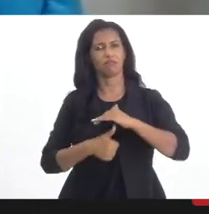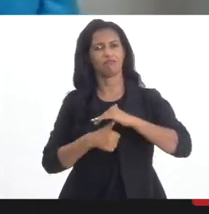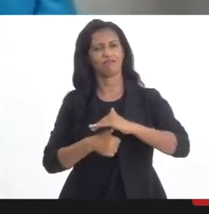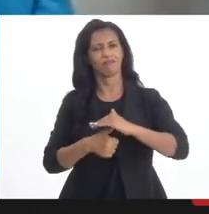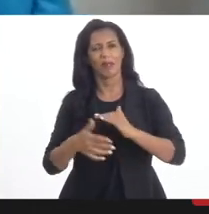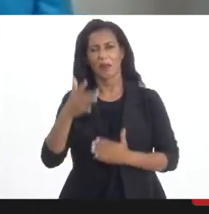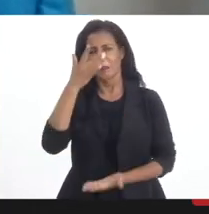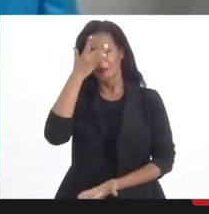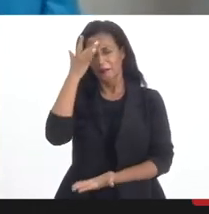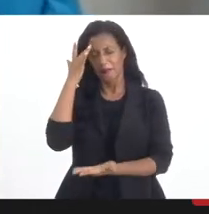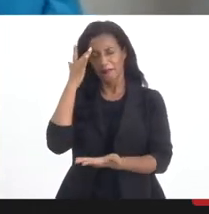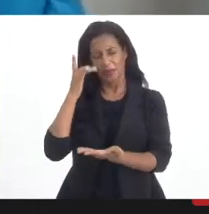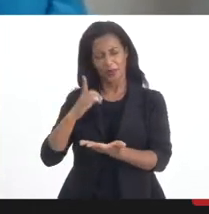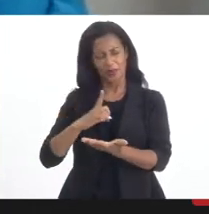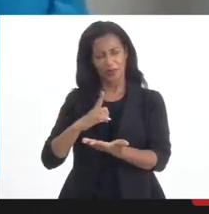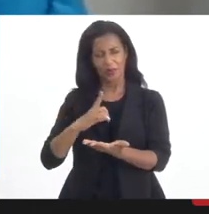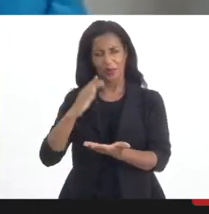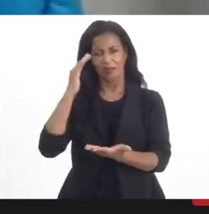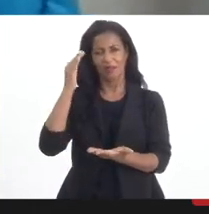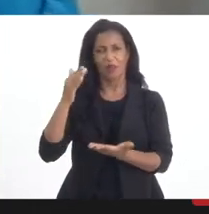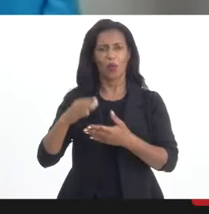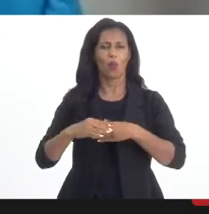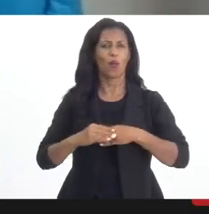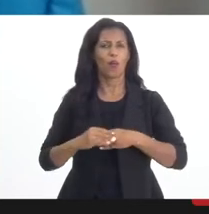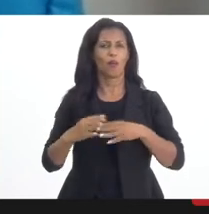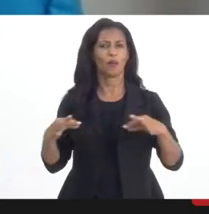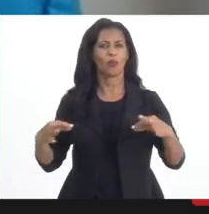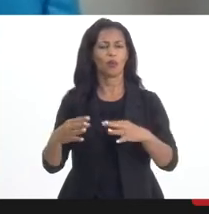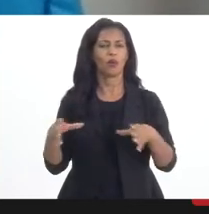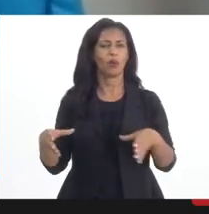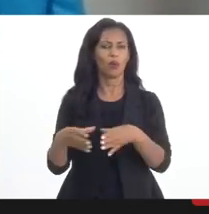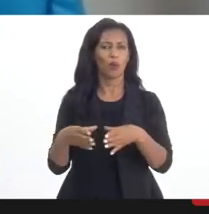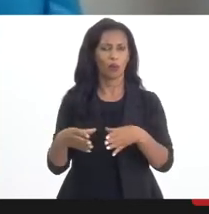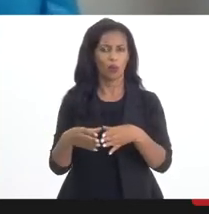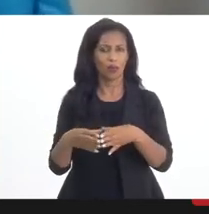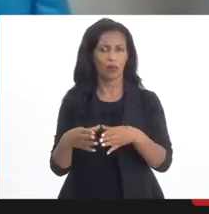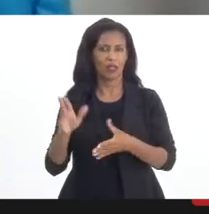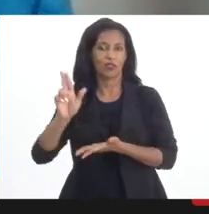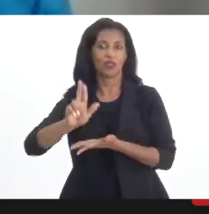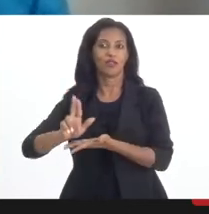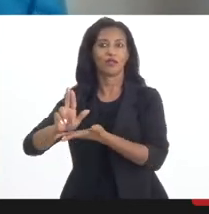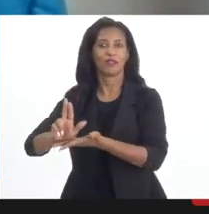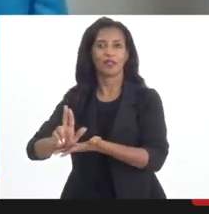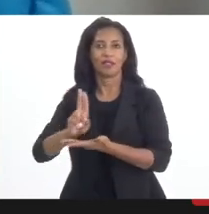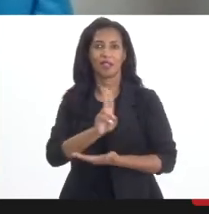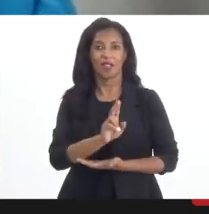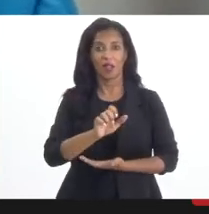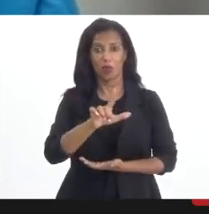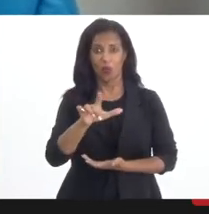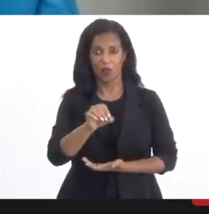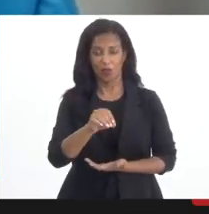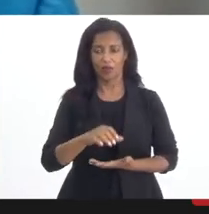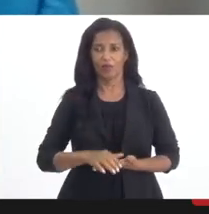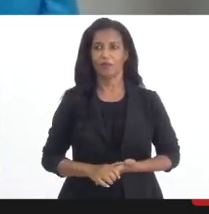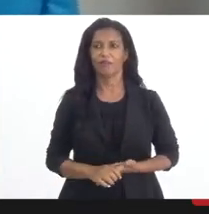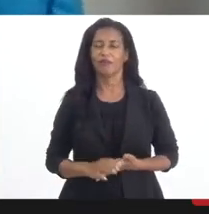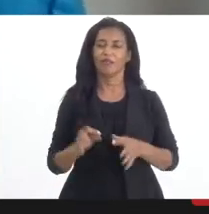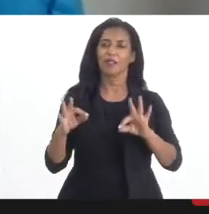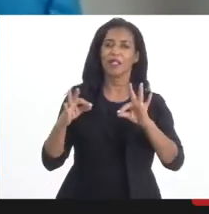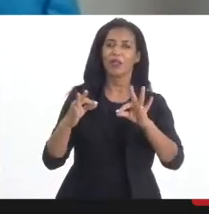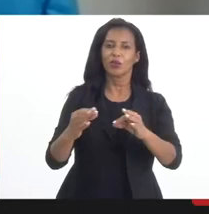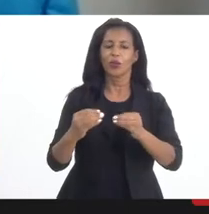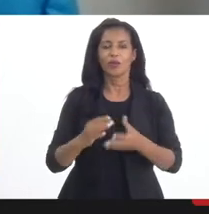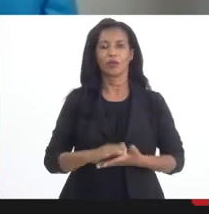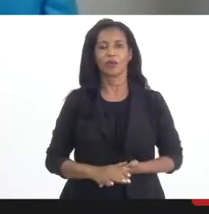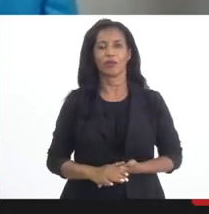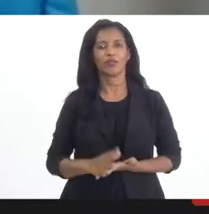pessoa de quem cumprimento todos os membros da comunidade universitária da UESO e a todos os